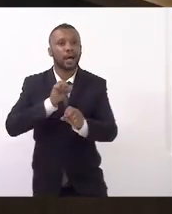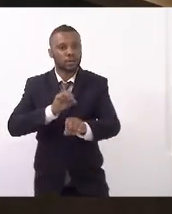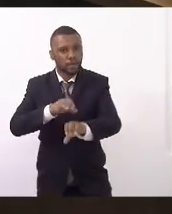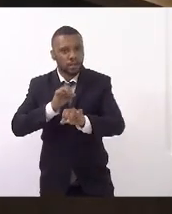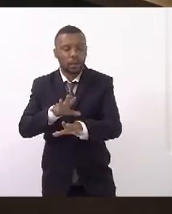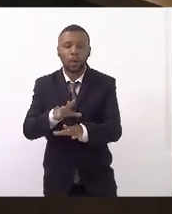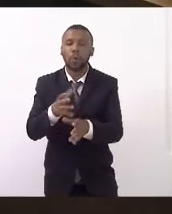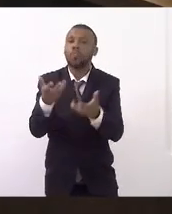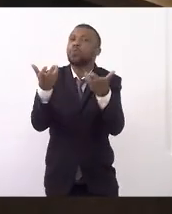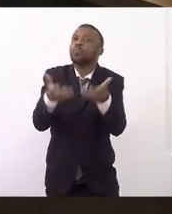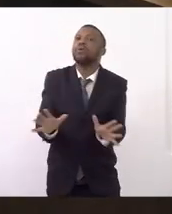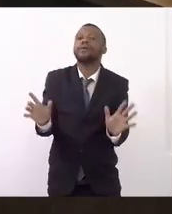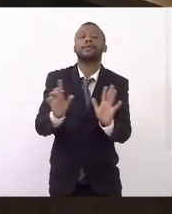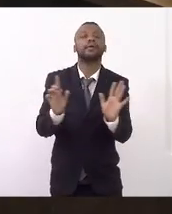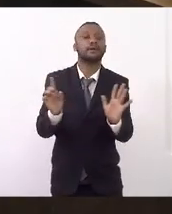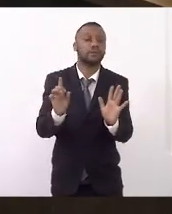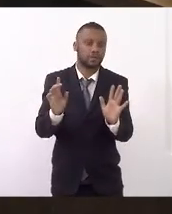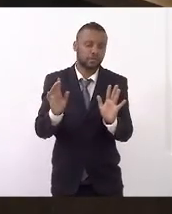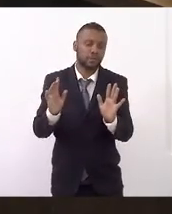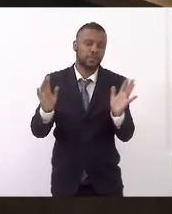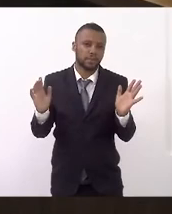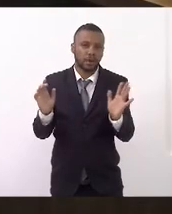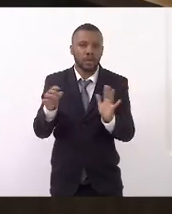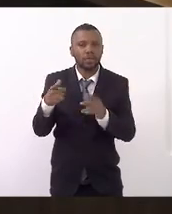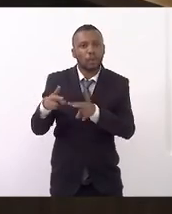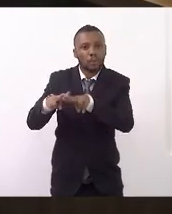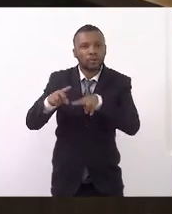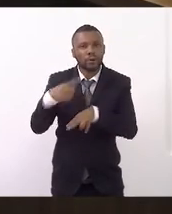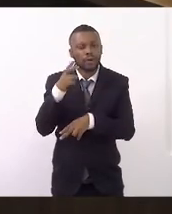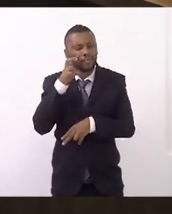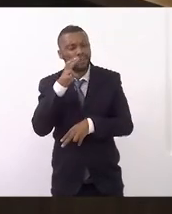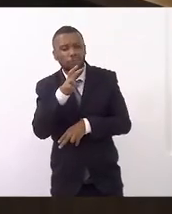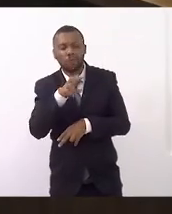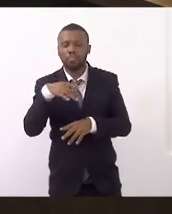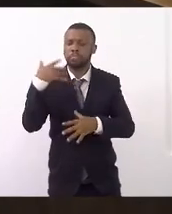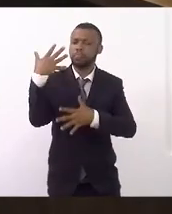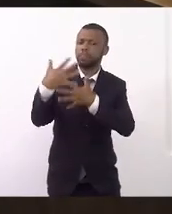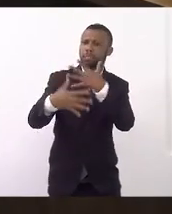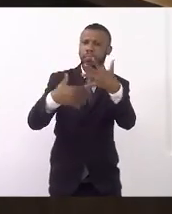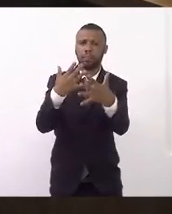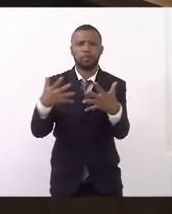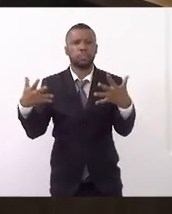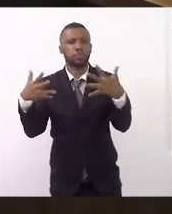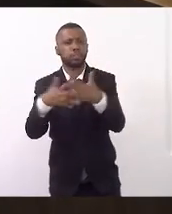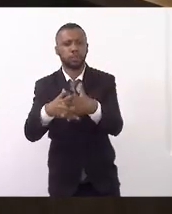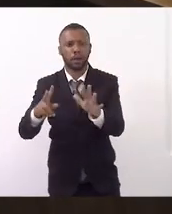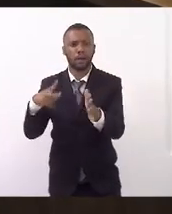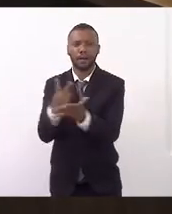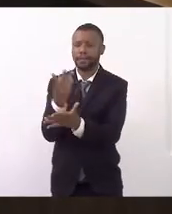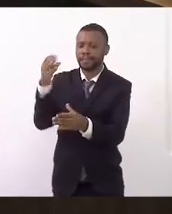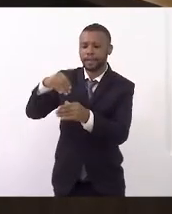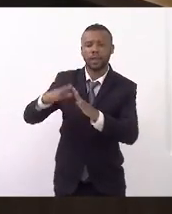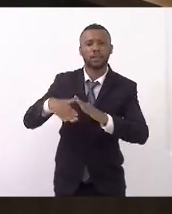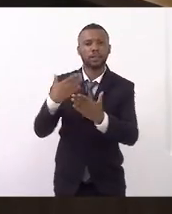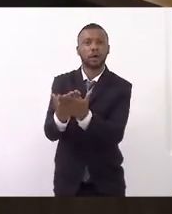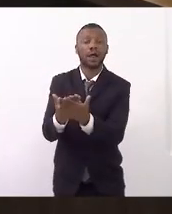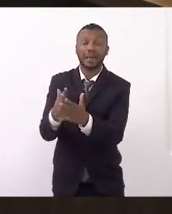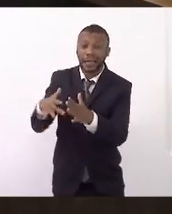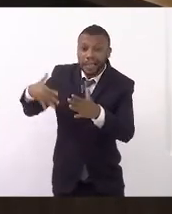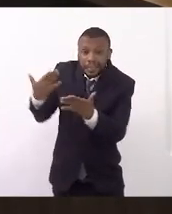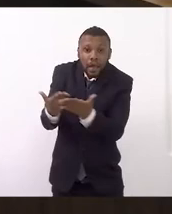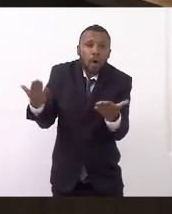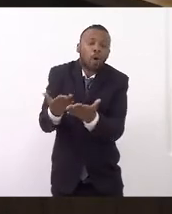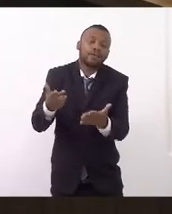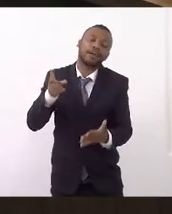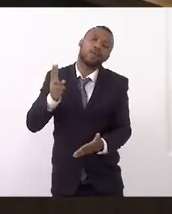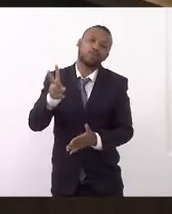a fechar esse acordo e, com isso, a gente viu o caos que se desenhou nas escolas e que continua se desenhando. Eu quero